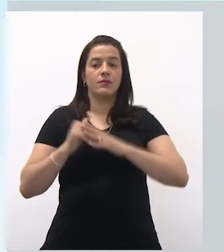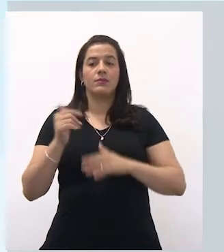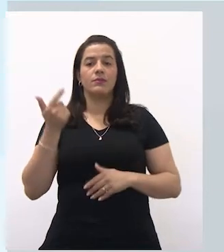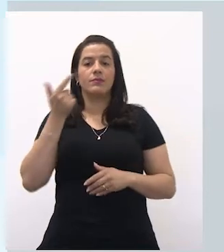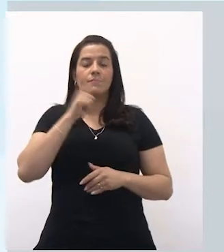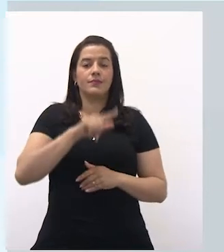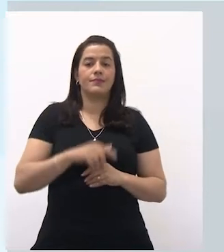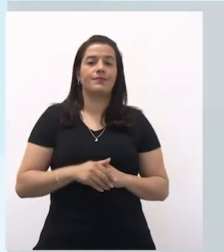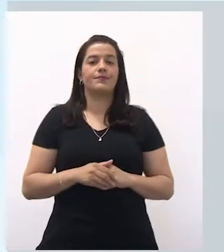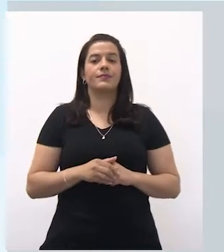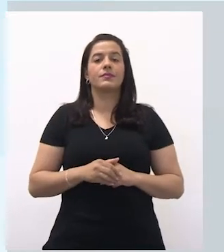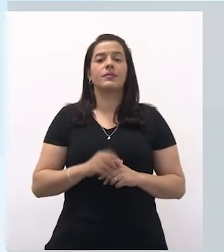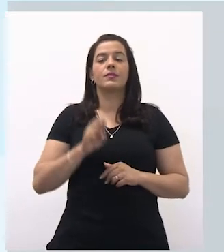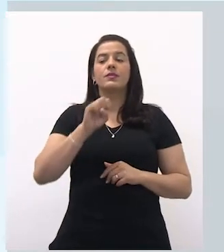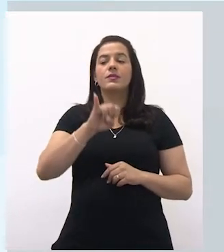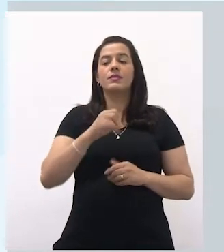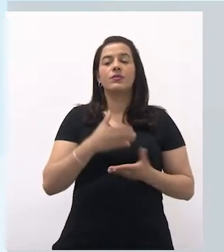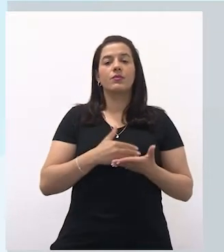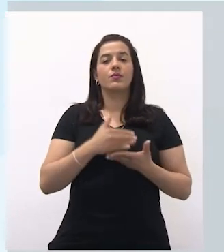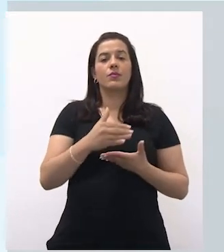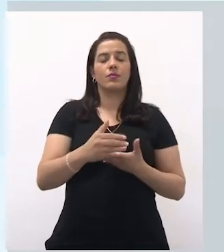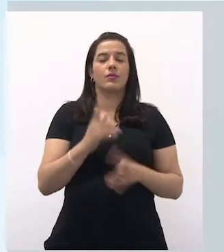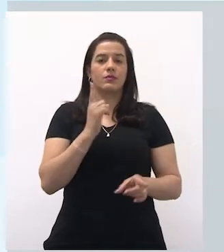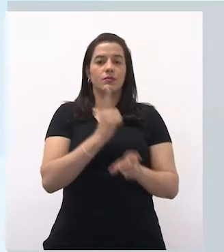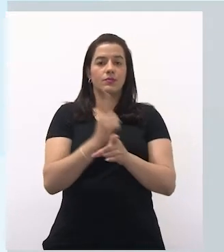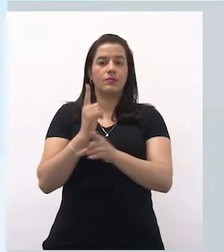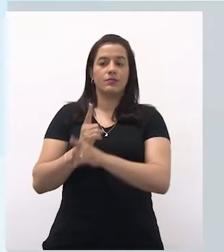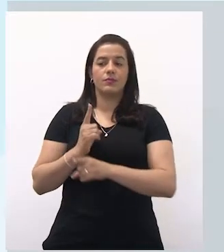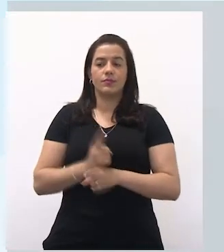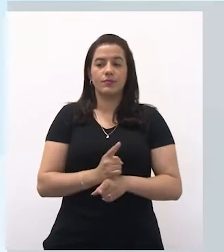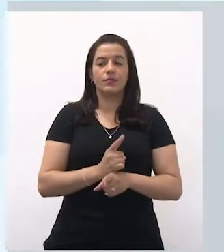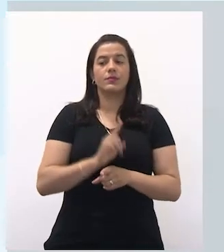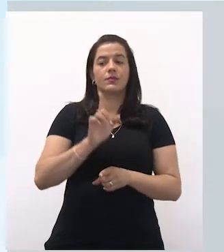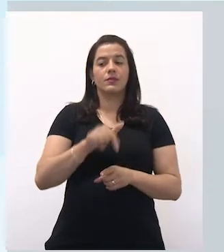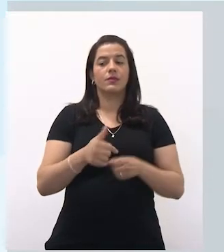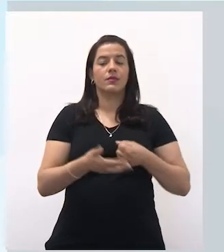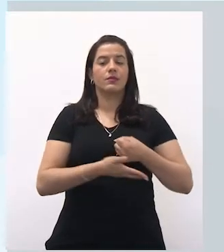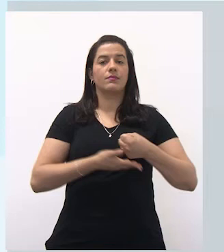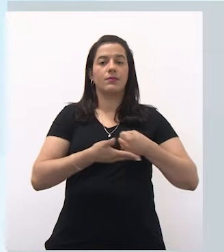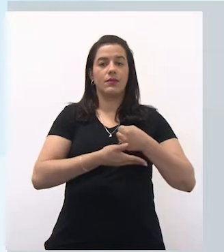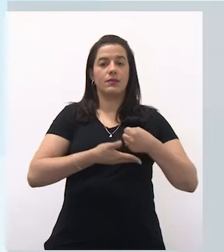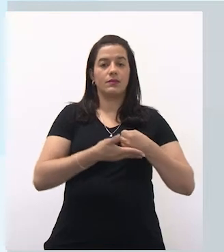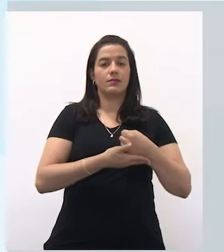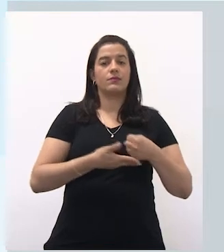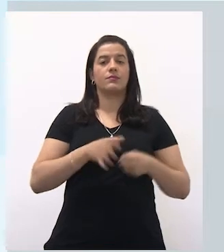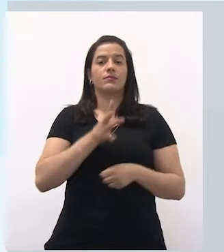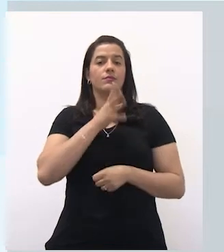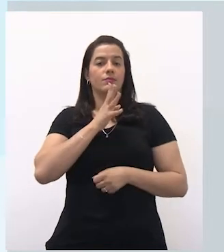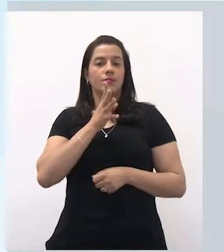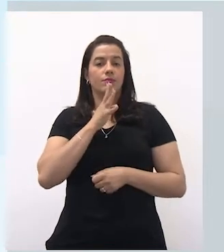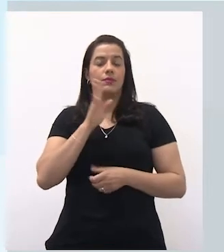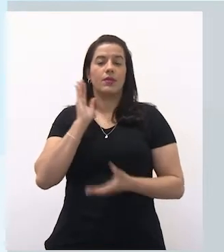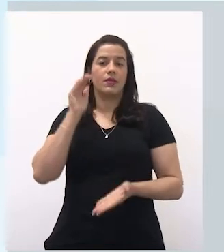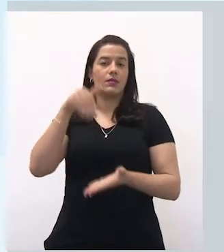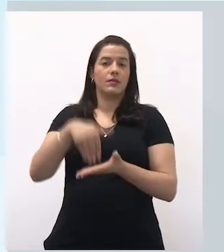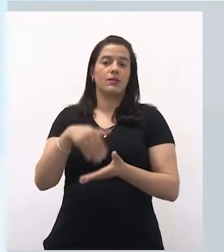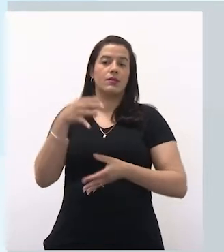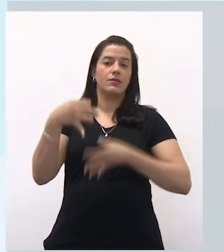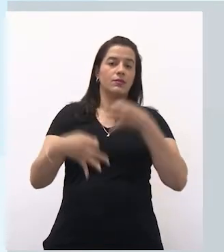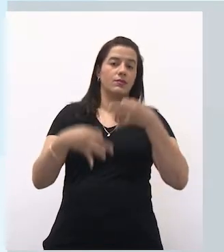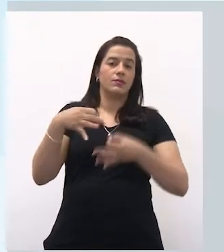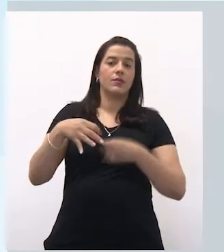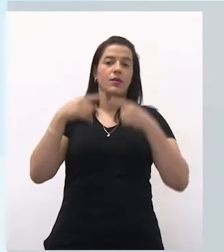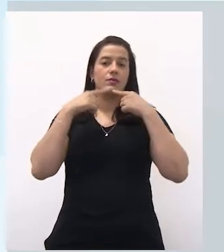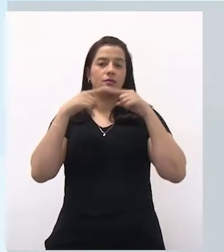eu começo, por exemplo, eu vou desde o identificar, que é uma habilidade básica de reconhecimento, até julgar, criticar,